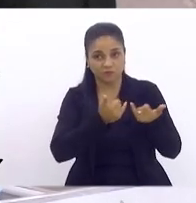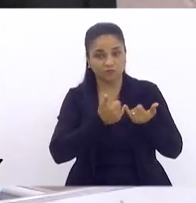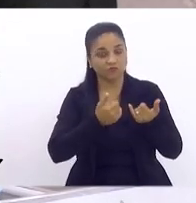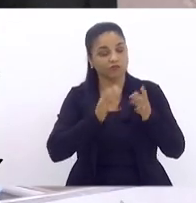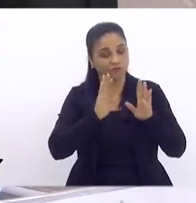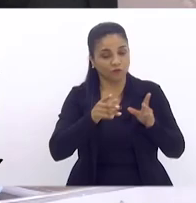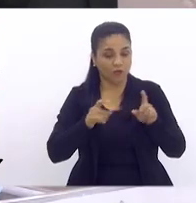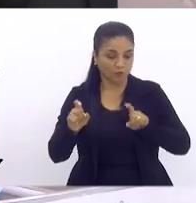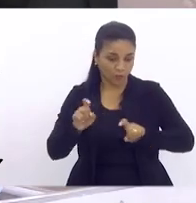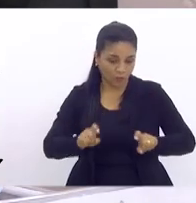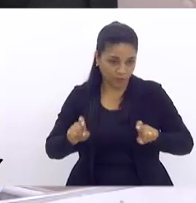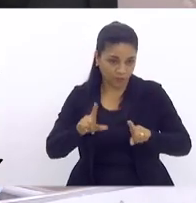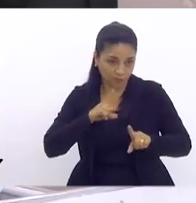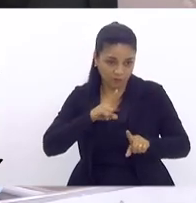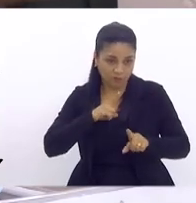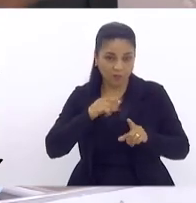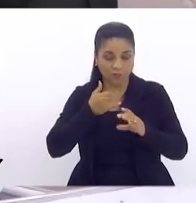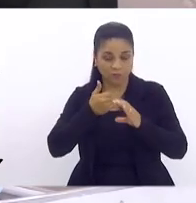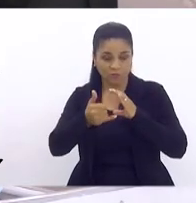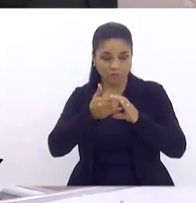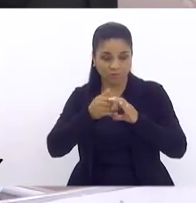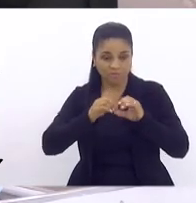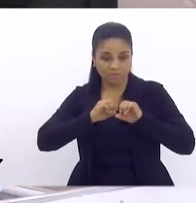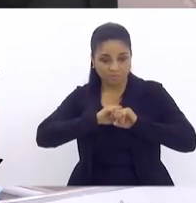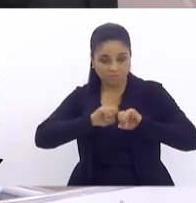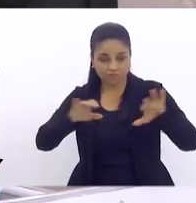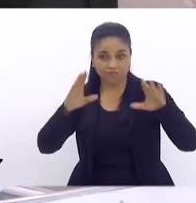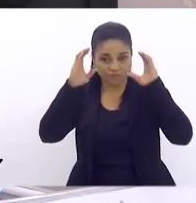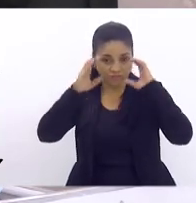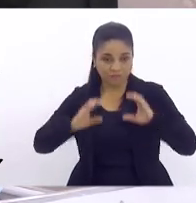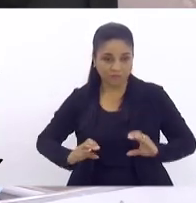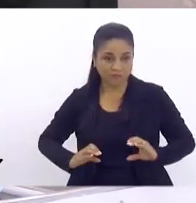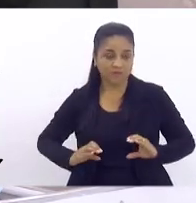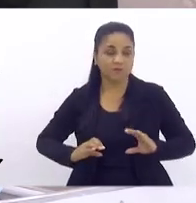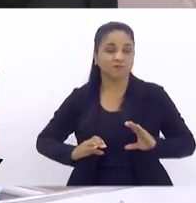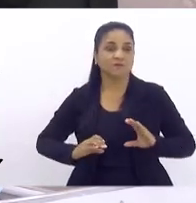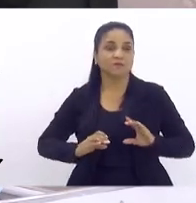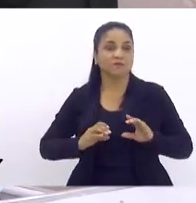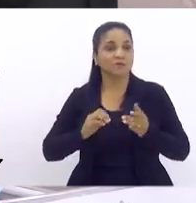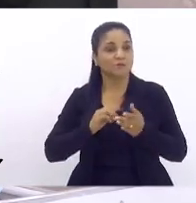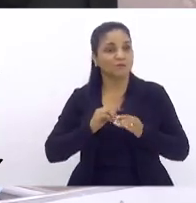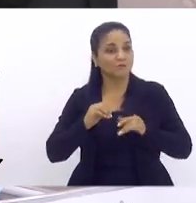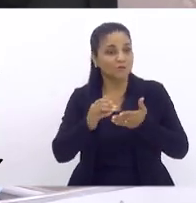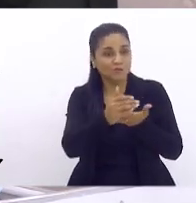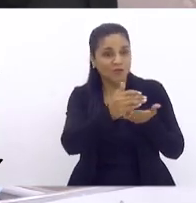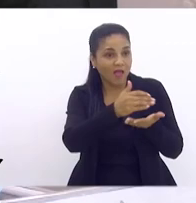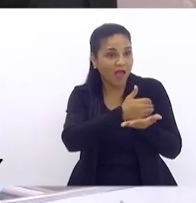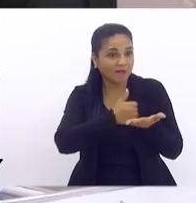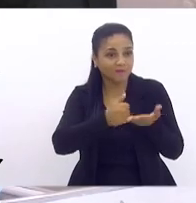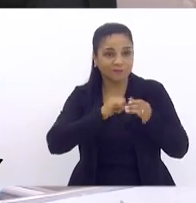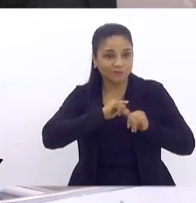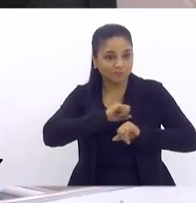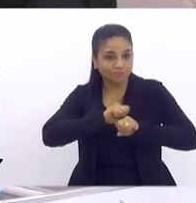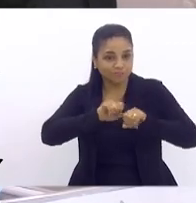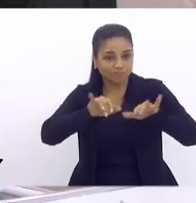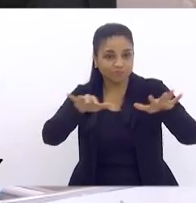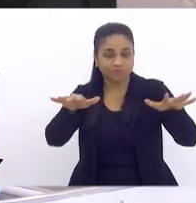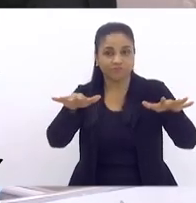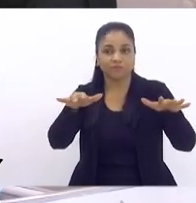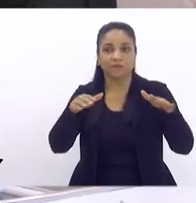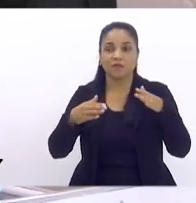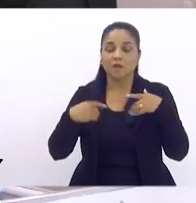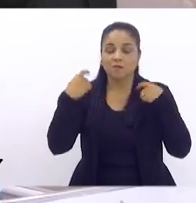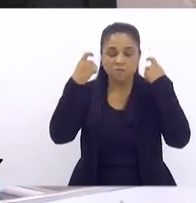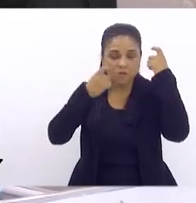e quando a gente faz um ZAP da Cidadania a gente expande massivamente a produção de dados e uma preocupação No Limite nesses